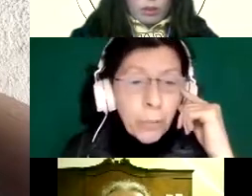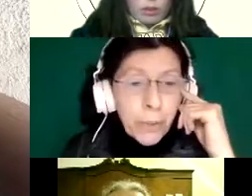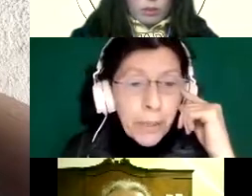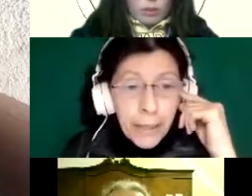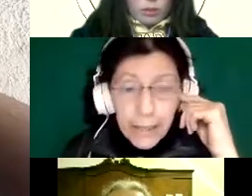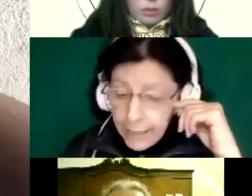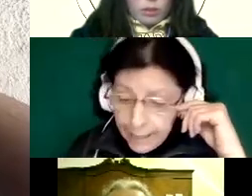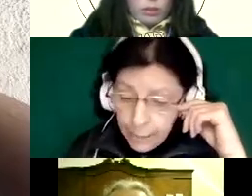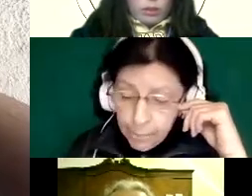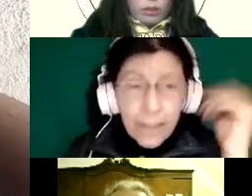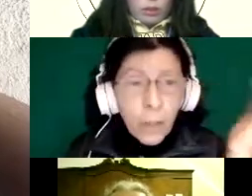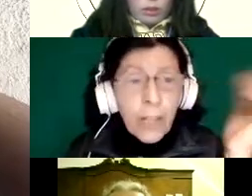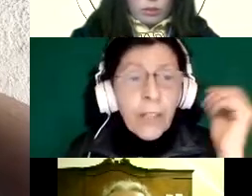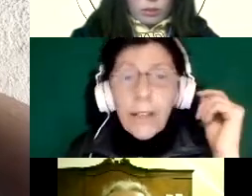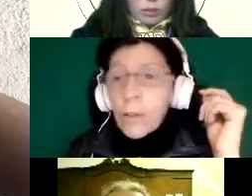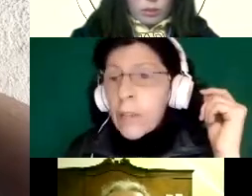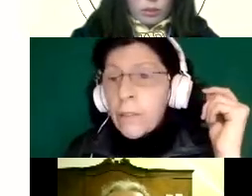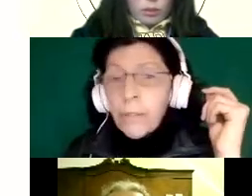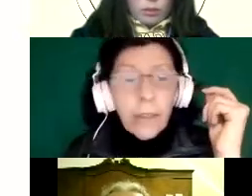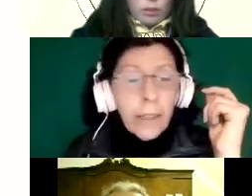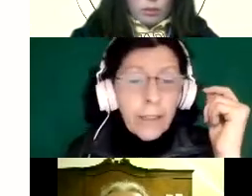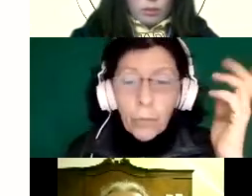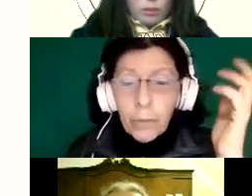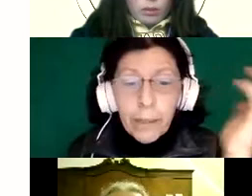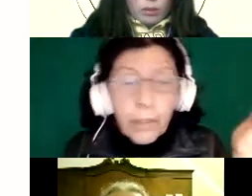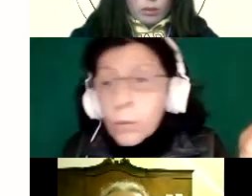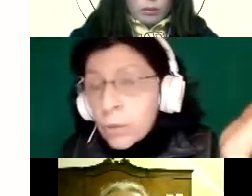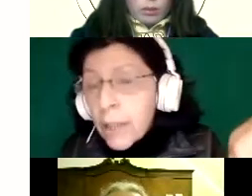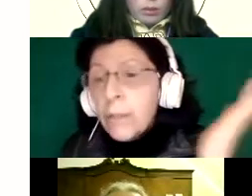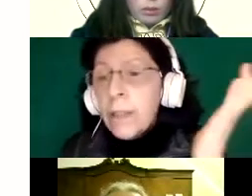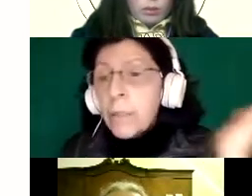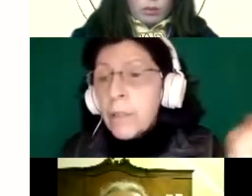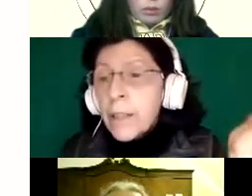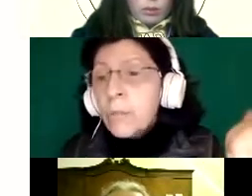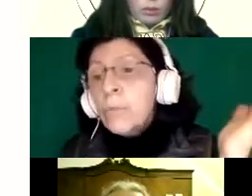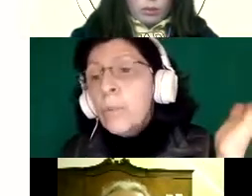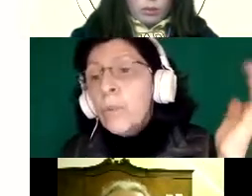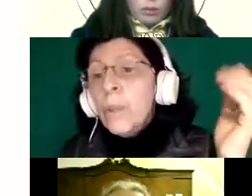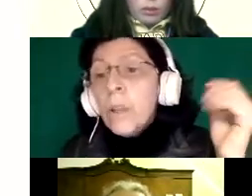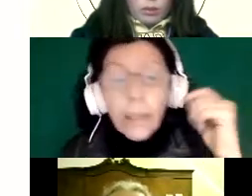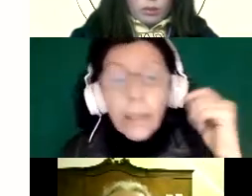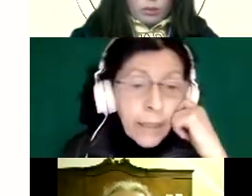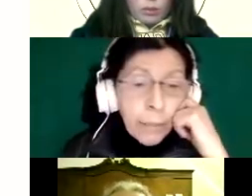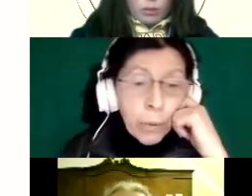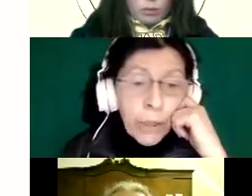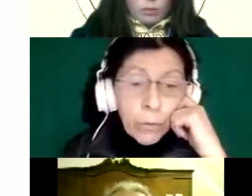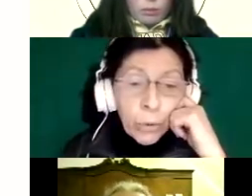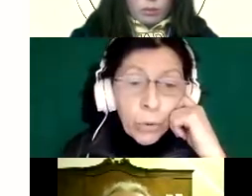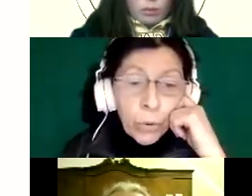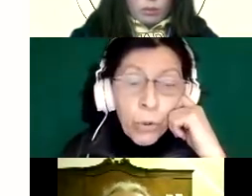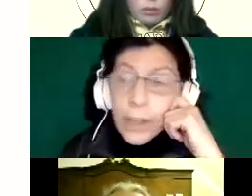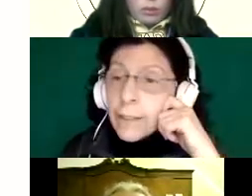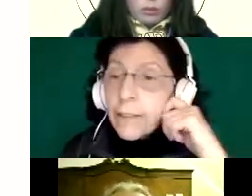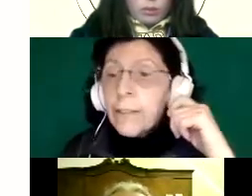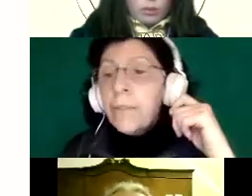tempo. Antes de mais nada, gostava de fazer uma breve introdução e apresentar-nos um pouco melhor. Portanto,